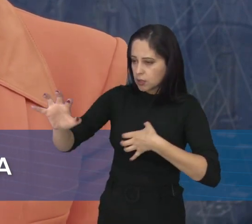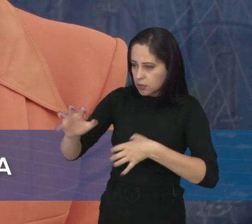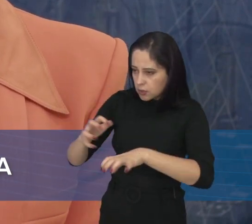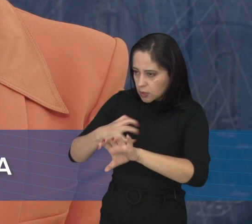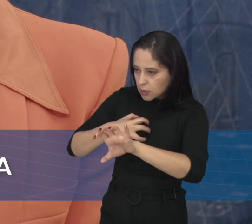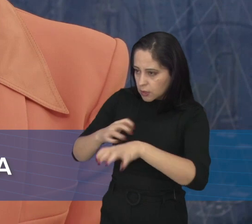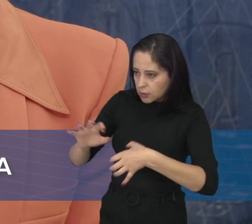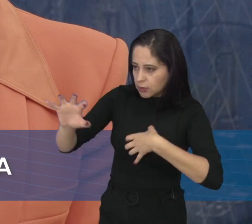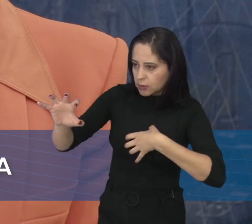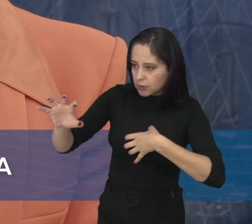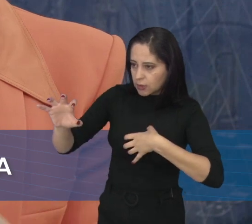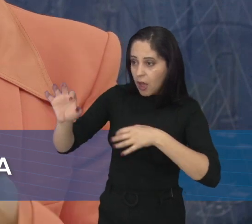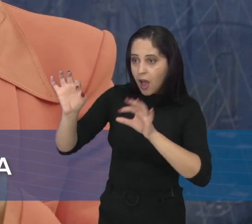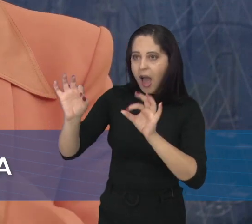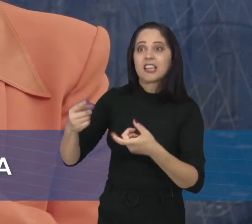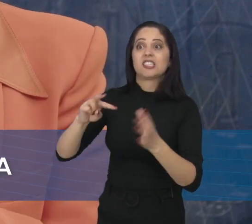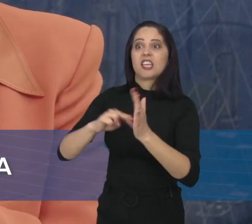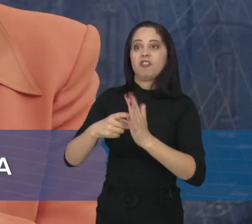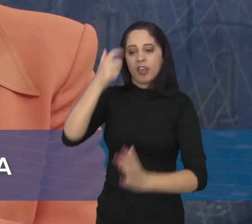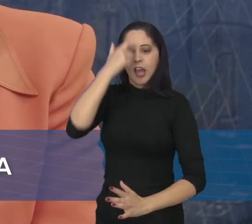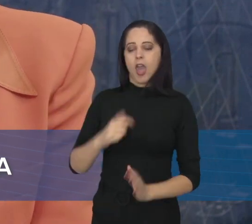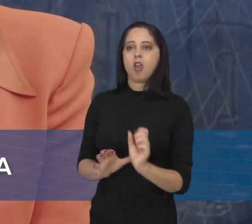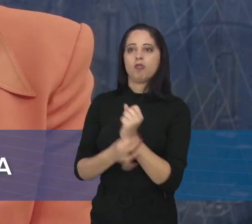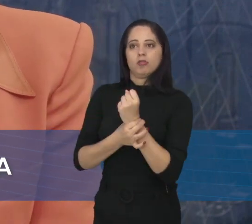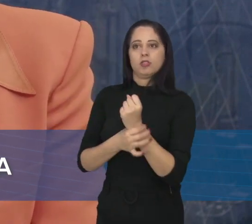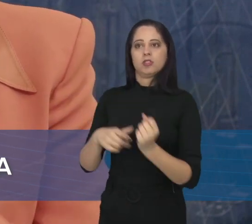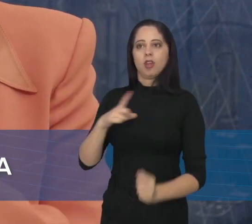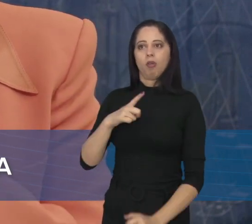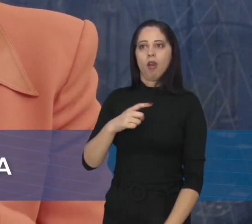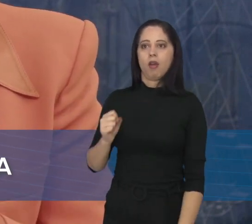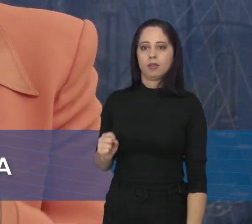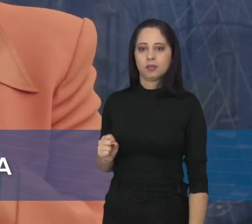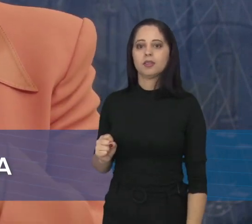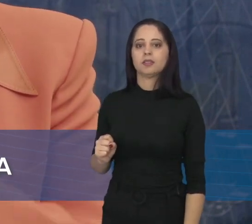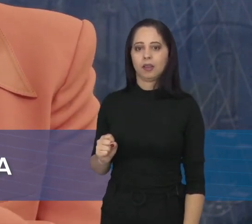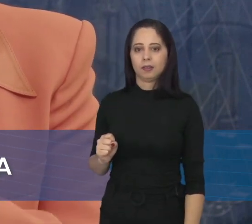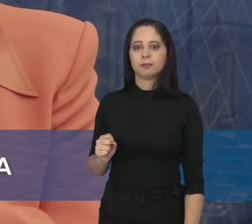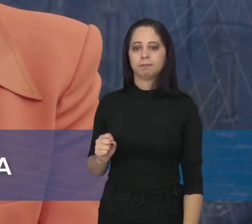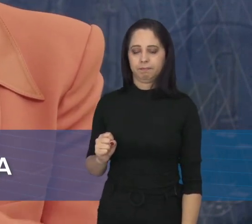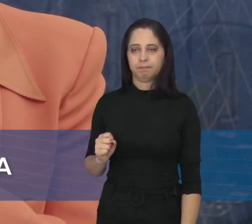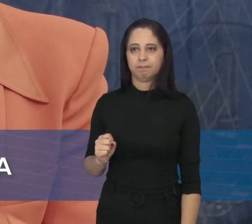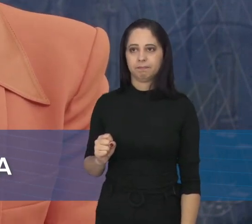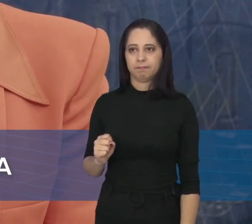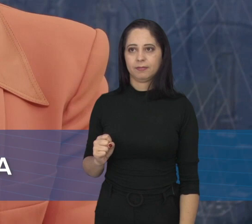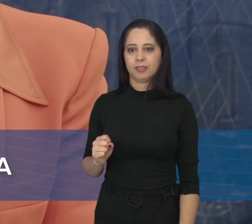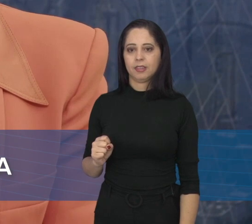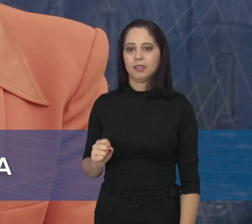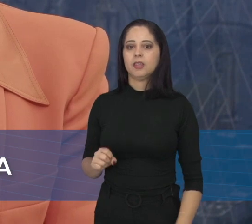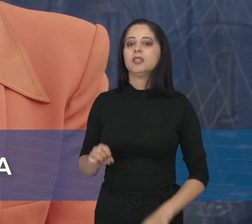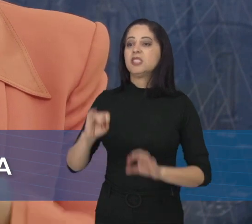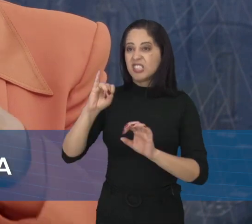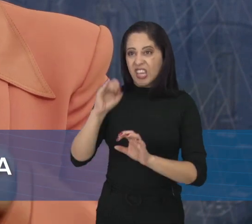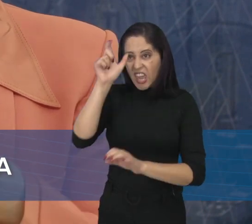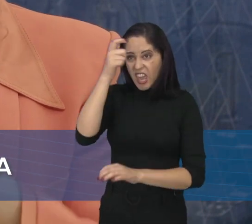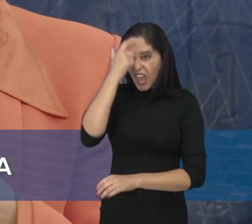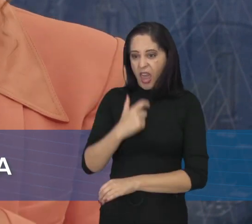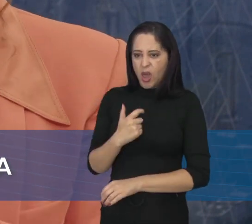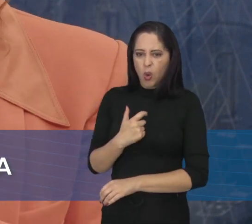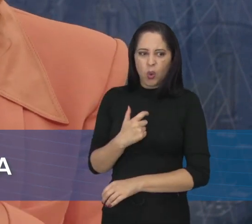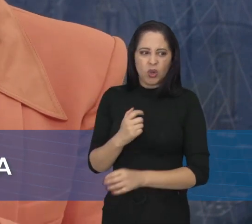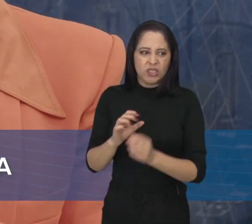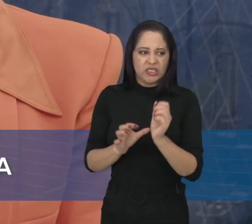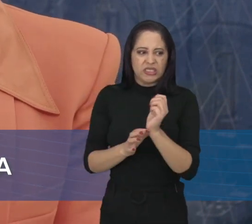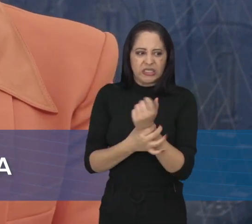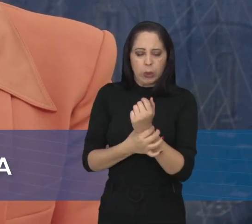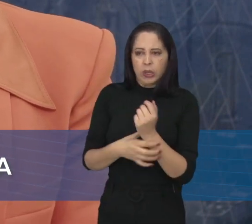gente é seguro de si. Se eu sou segura de mim mesma, eu consigo suportar o diferente. Se eu não sou